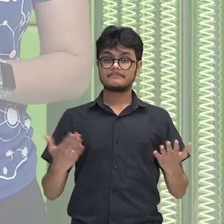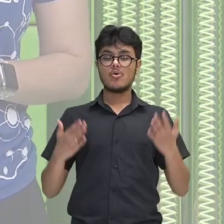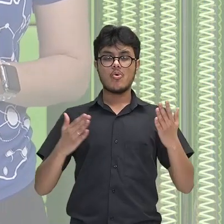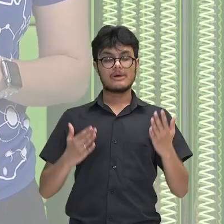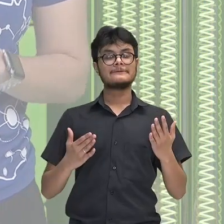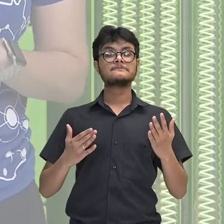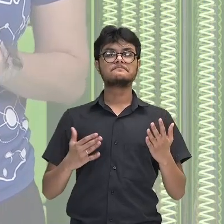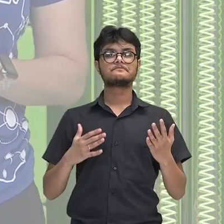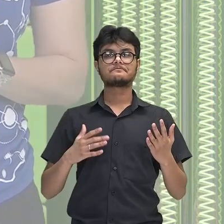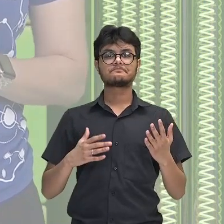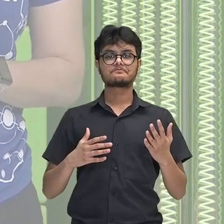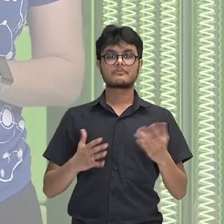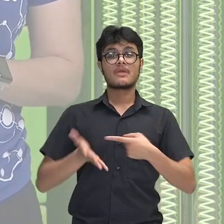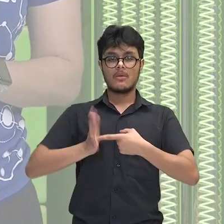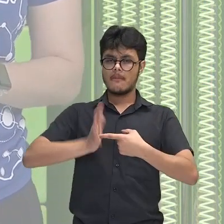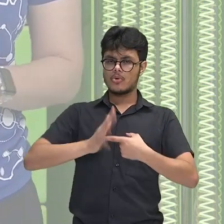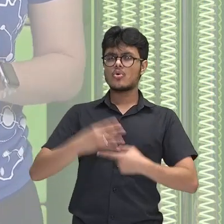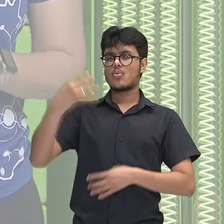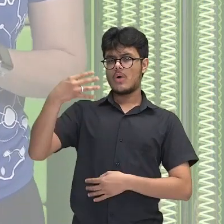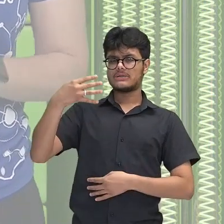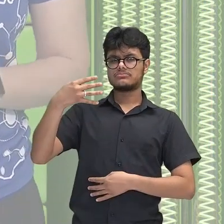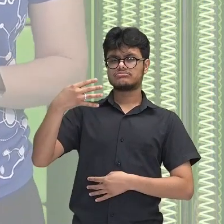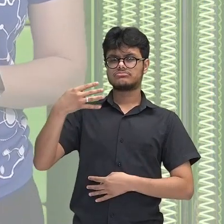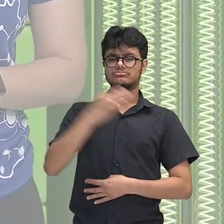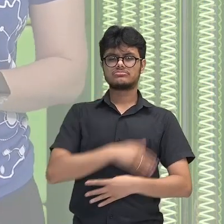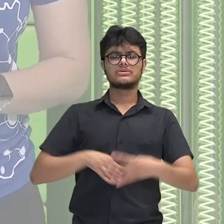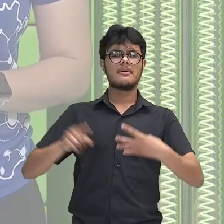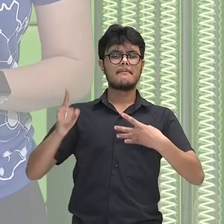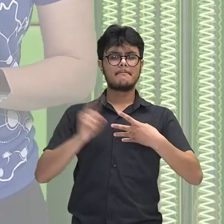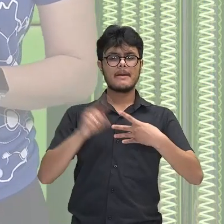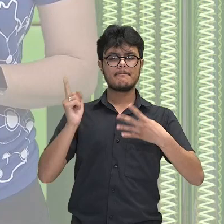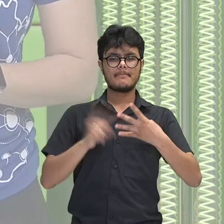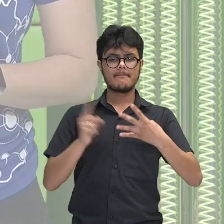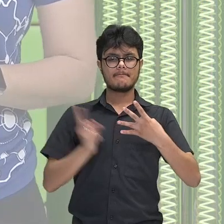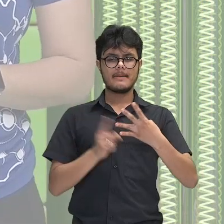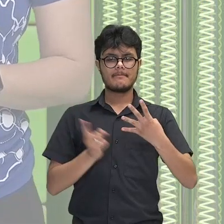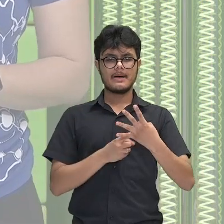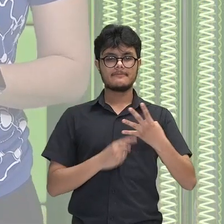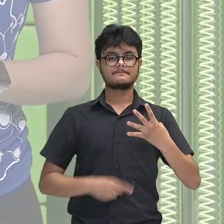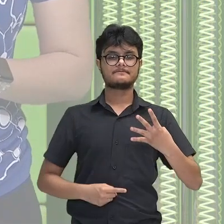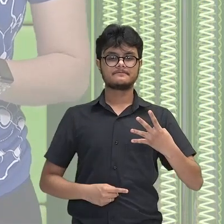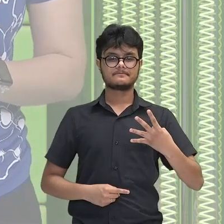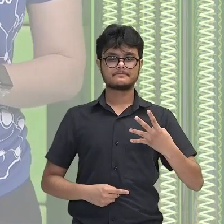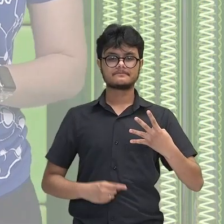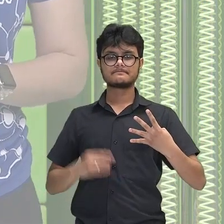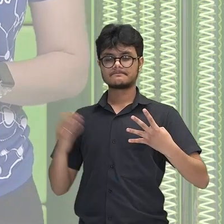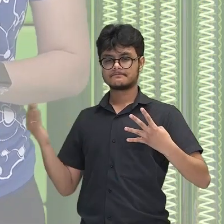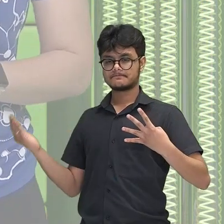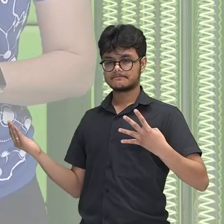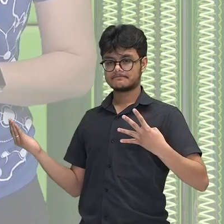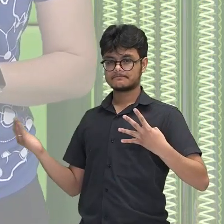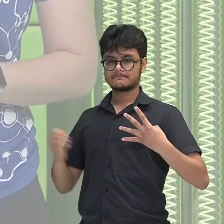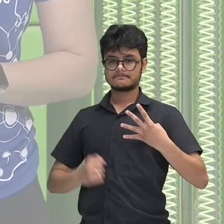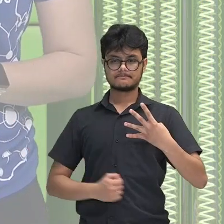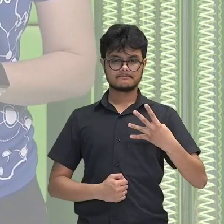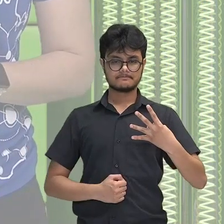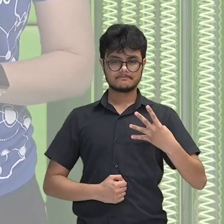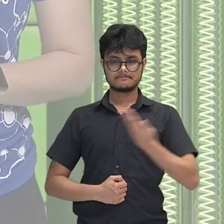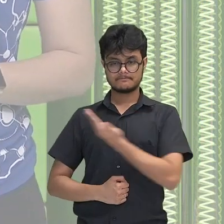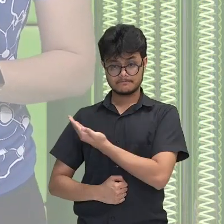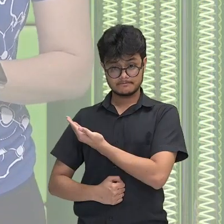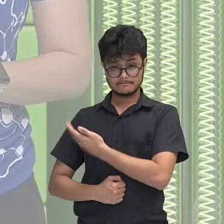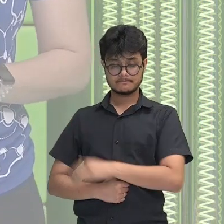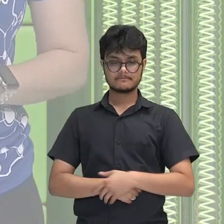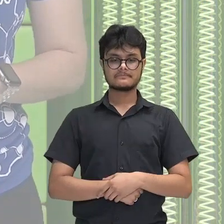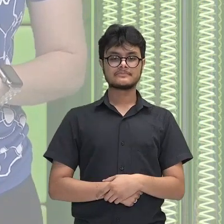ele divide-se em 4 etapas. Nós temos a admissão, nós temos a